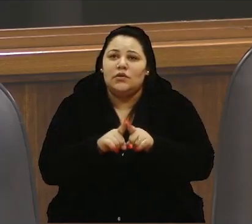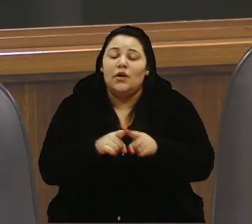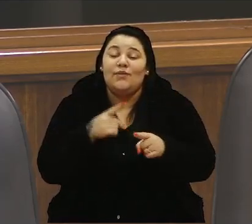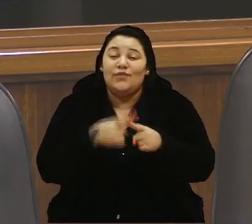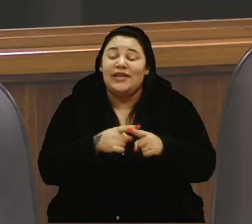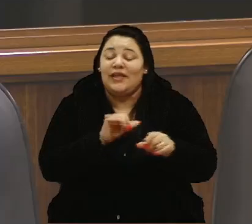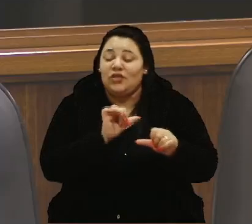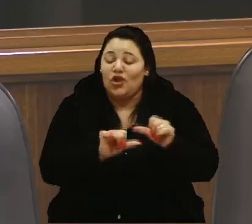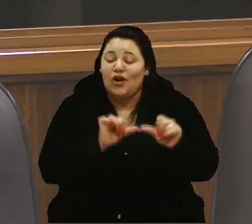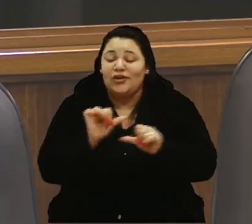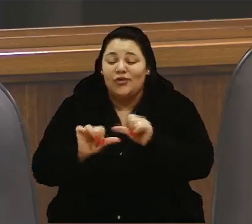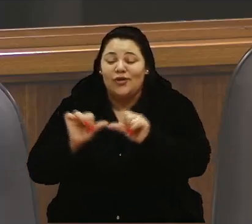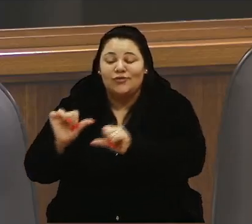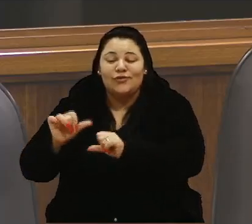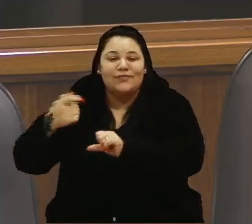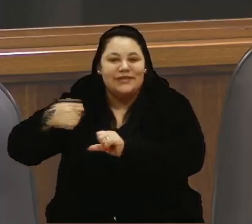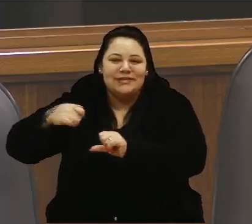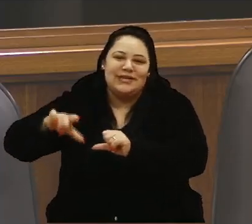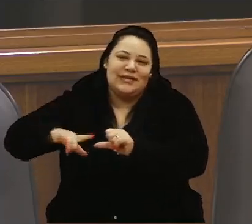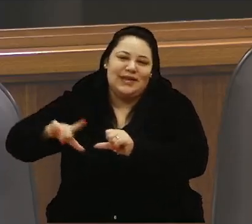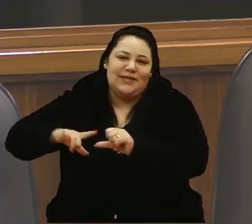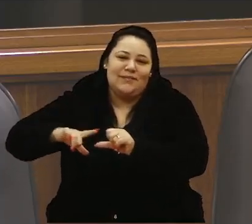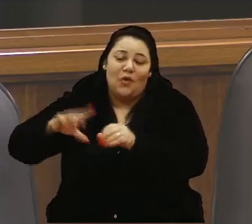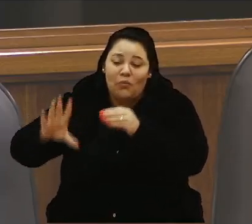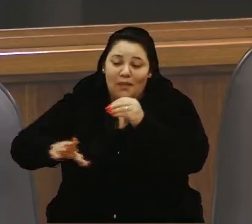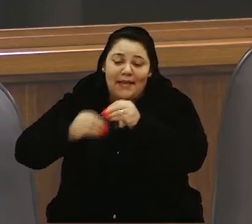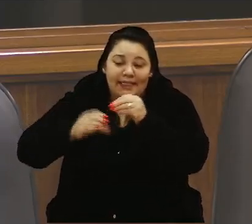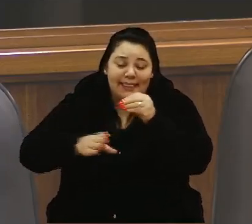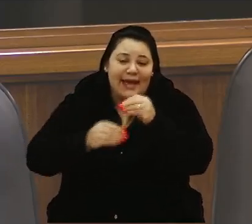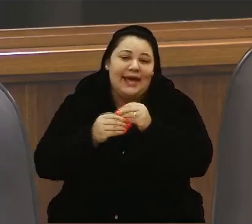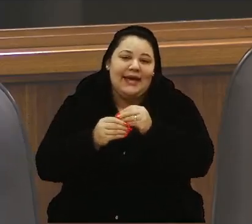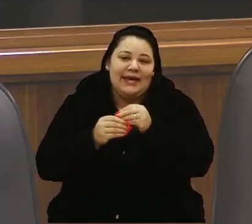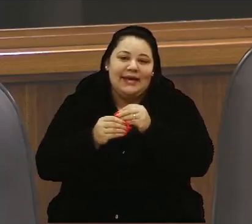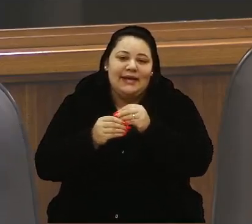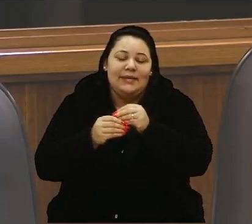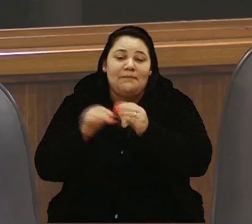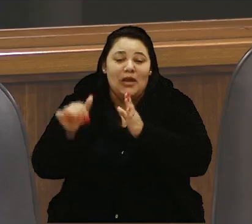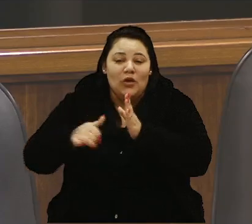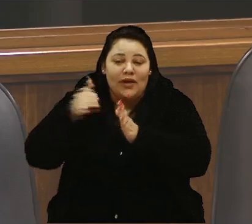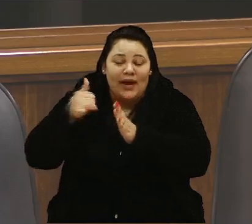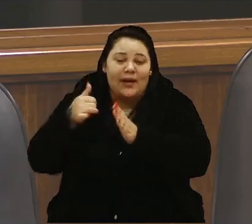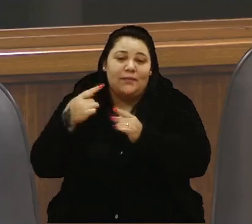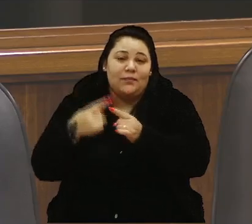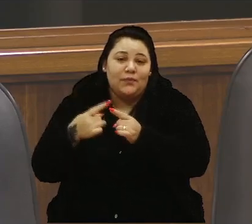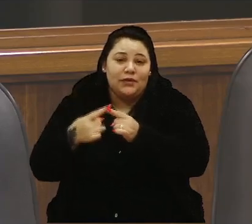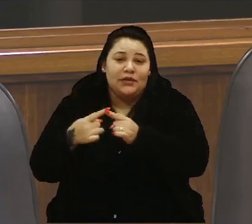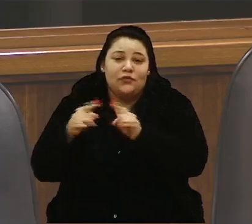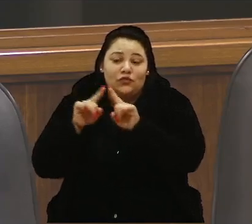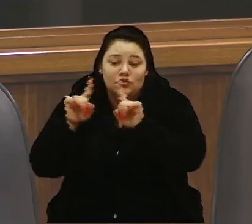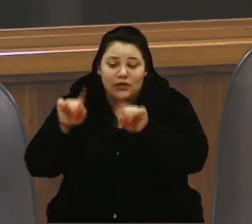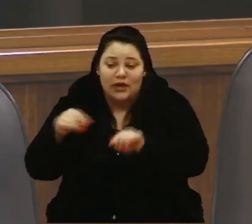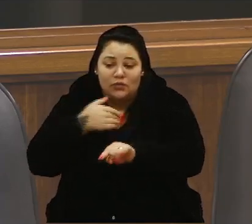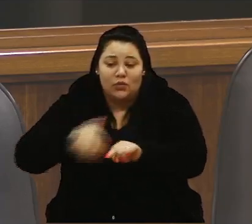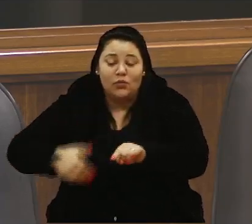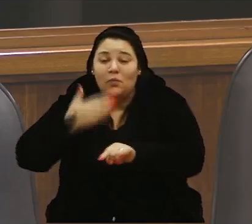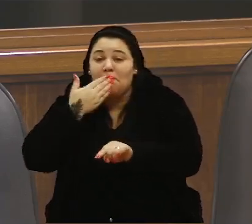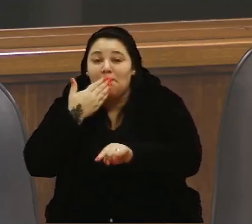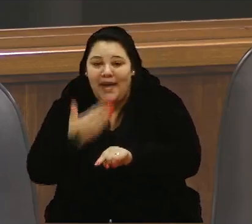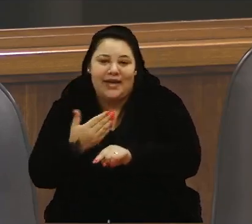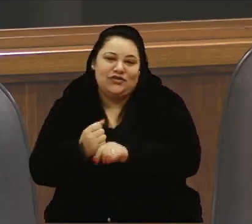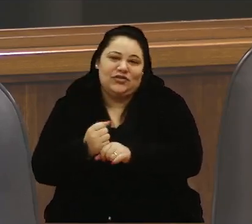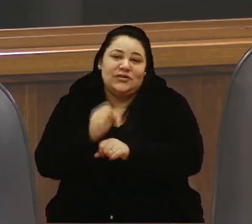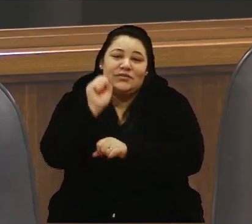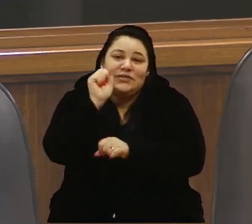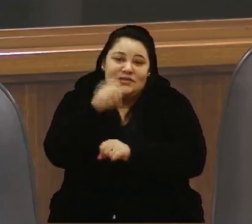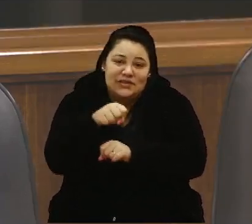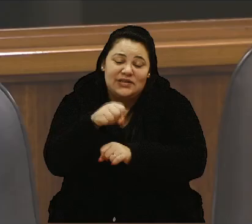mudanças necessárias, mudanças importantes, mudanças que são bem quistas pela categoria. Então, sim, por mais que faltem